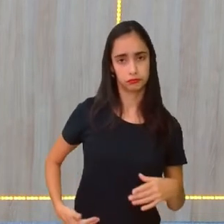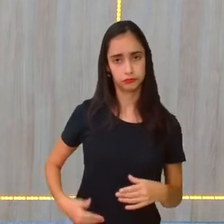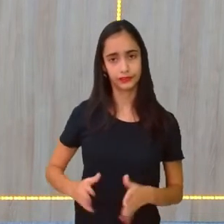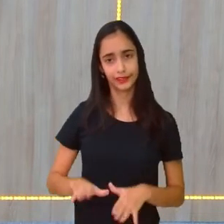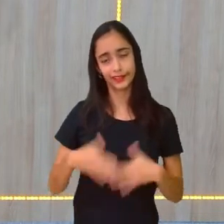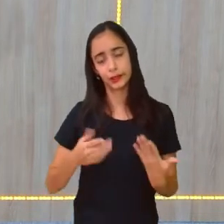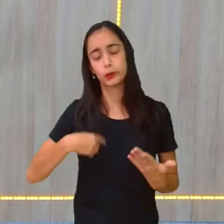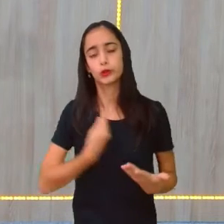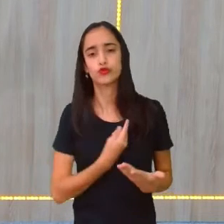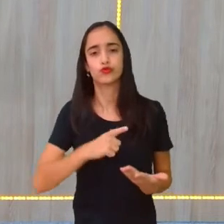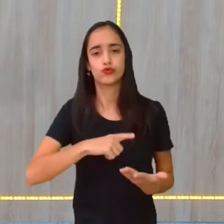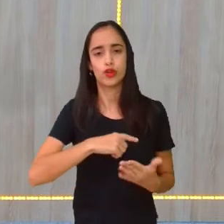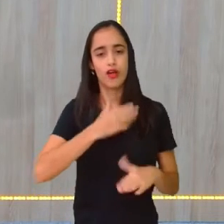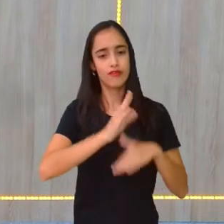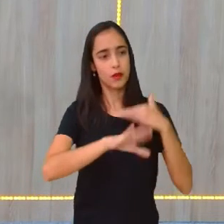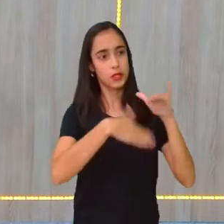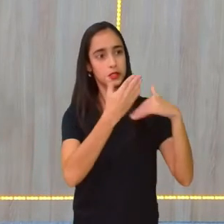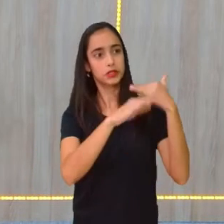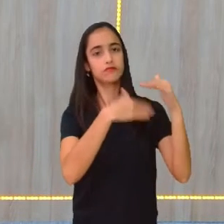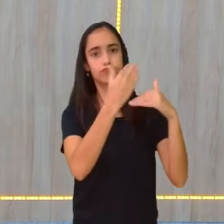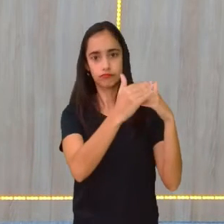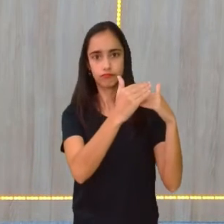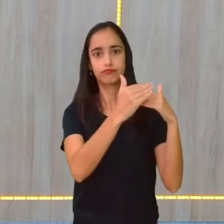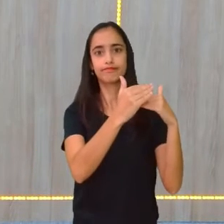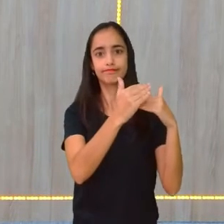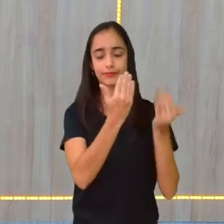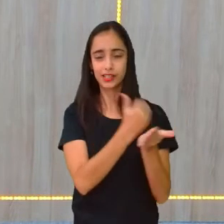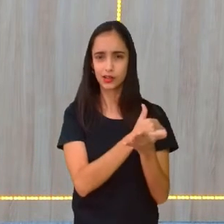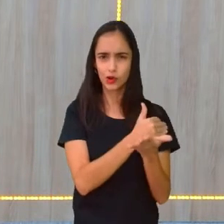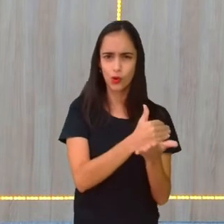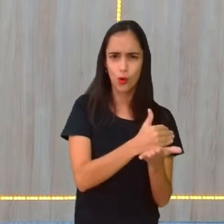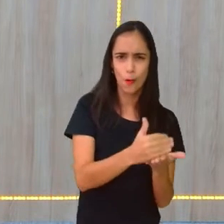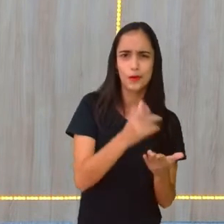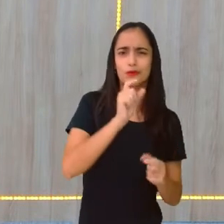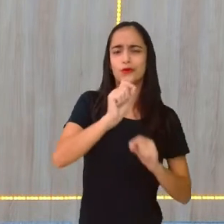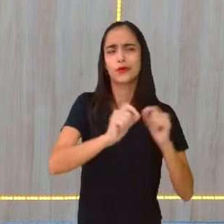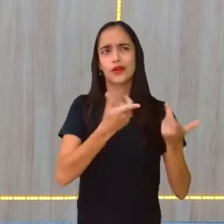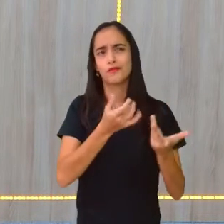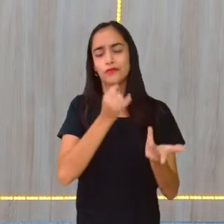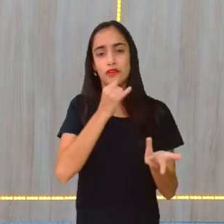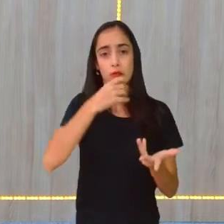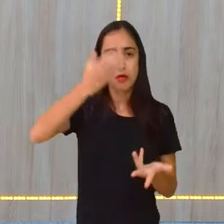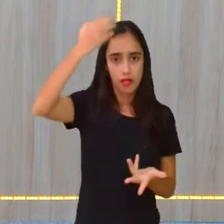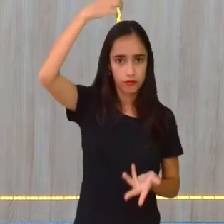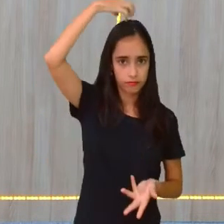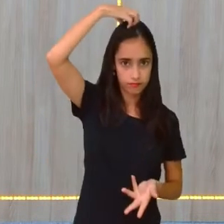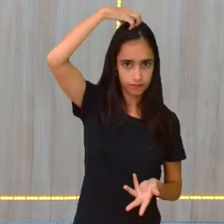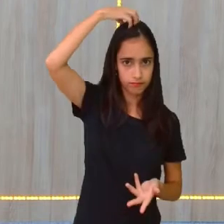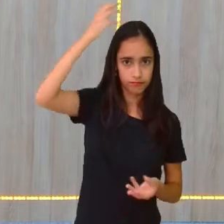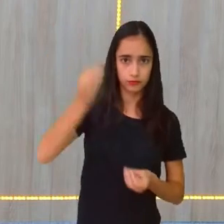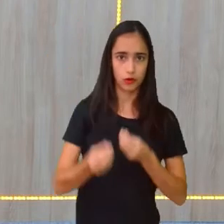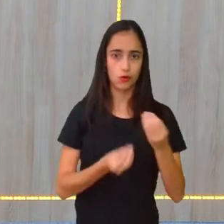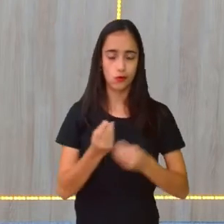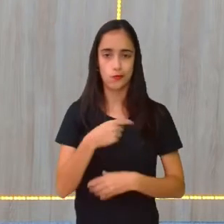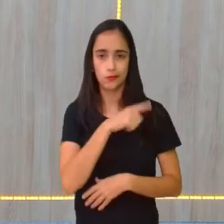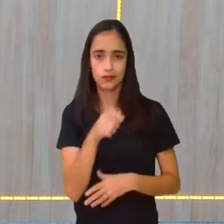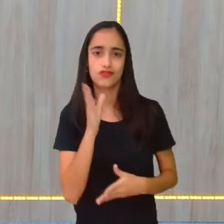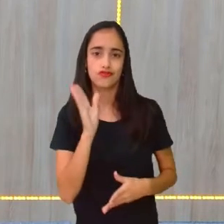foi desde a monarquia, né, em alguns locais com uma diarquia, né, você tendo 2